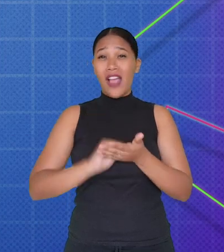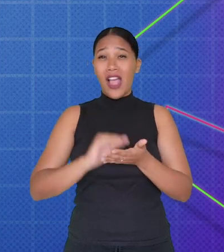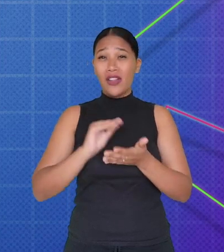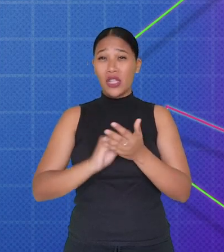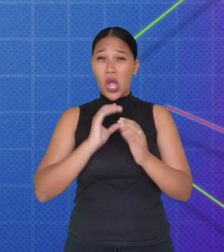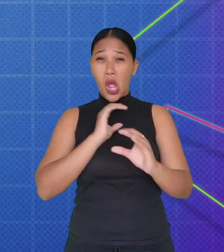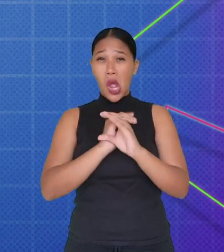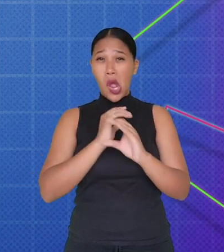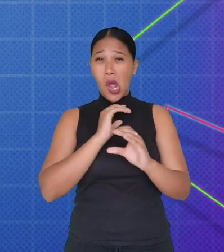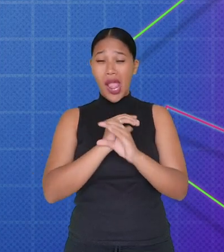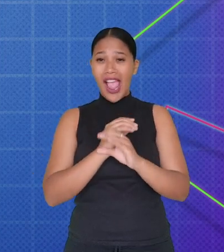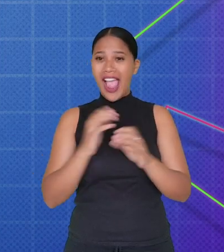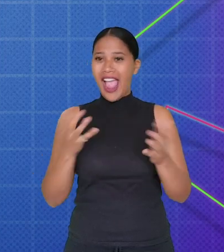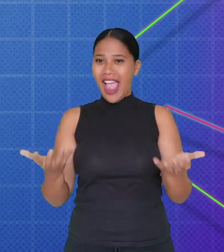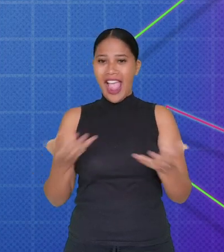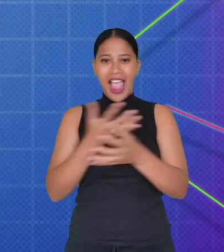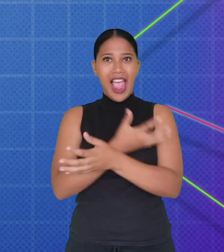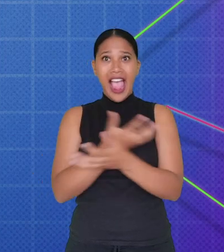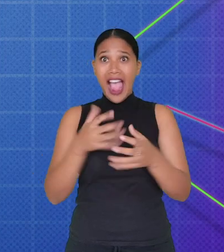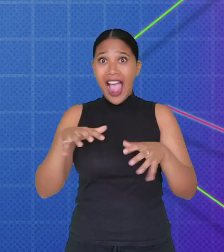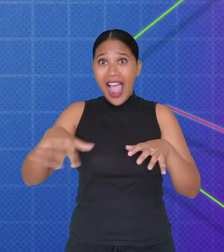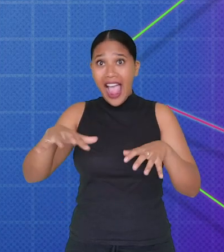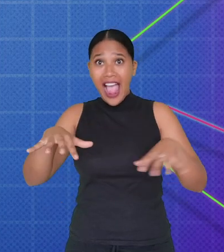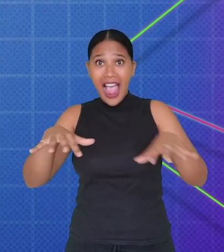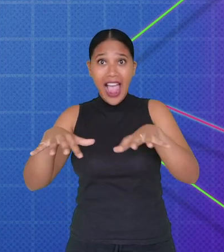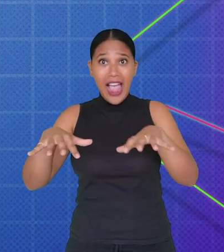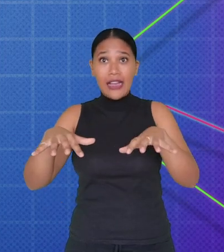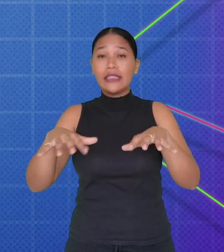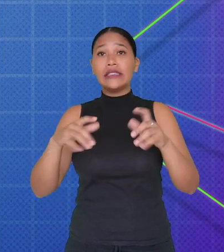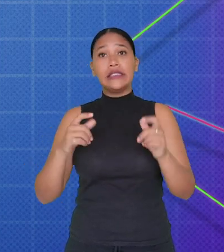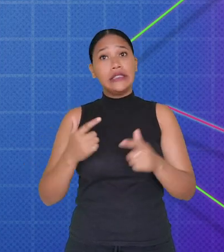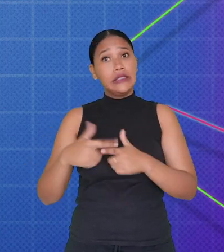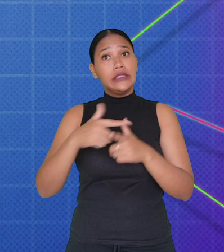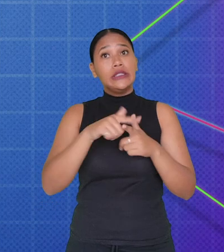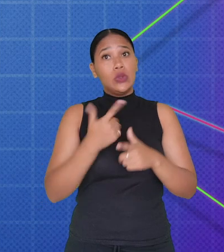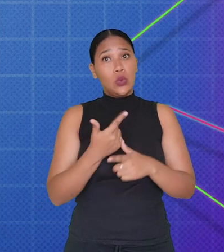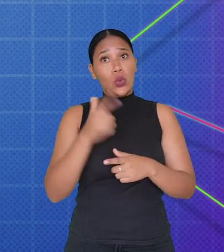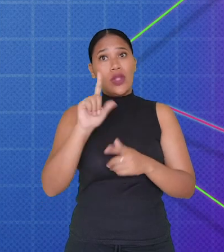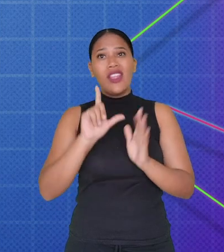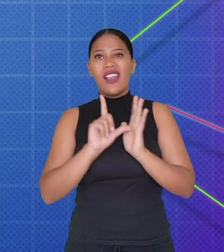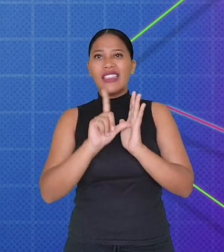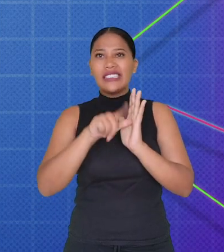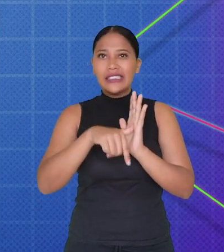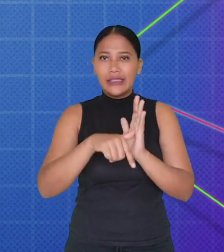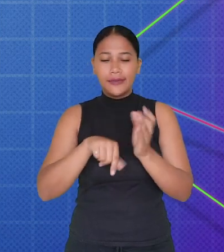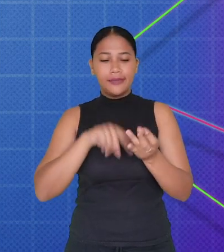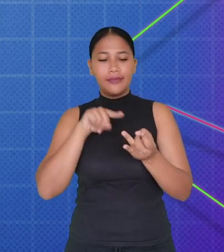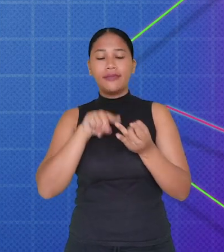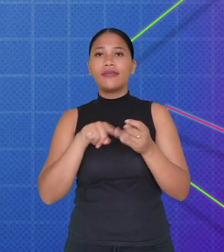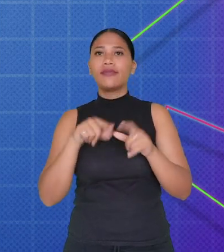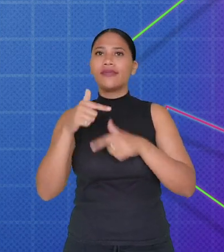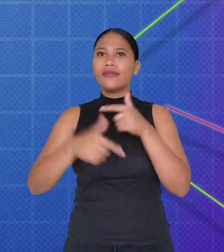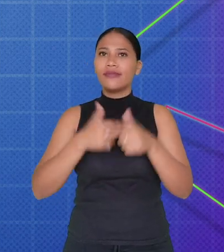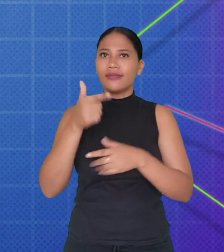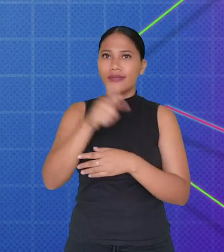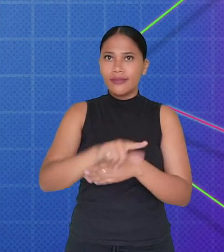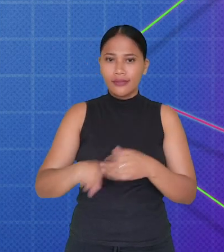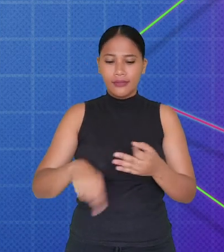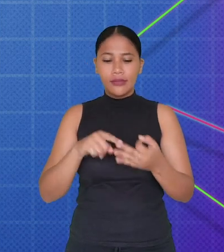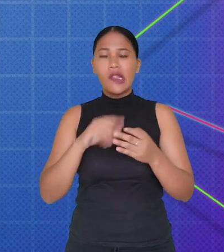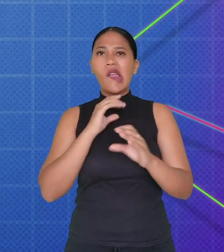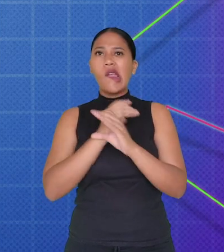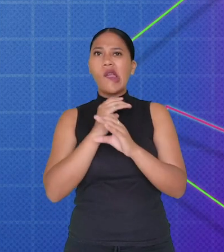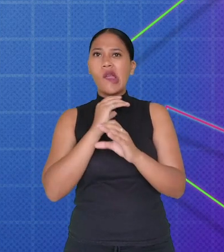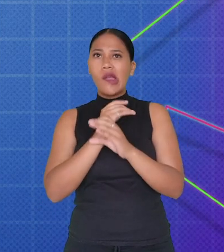a falta de comunicação entre as áreas envolvidas na produção do jogo pode levar a outros problemas como atrasos no cronograma ter trabalho